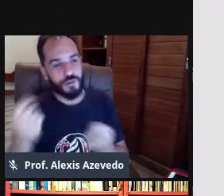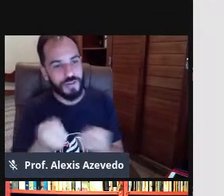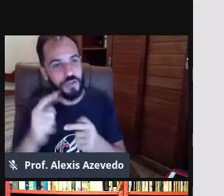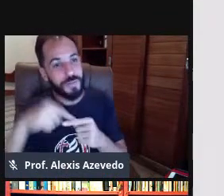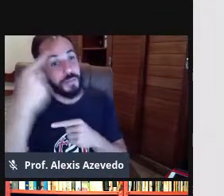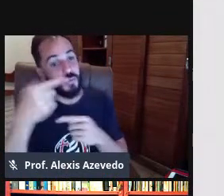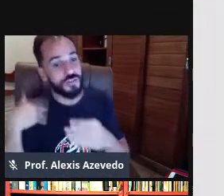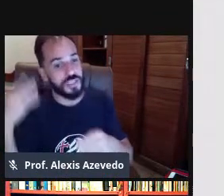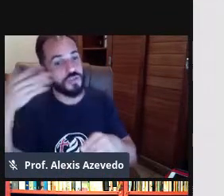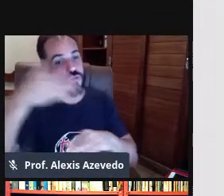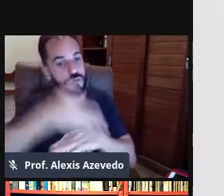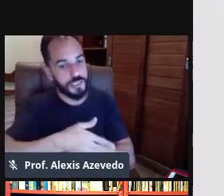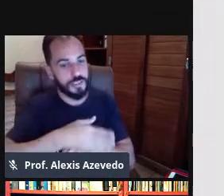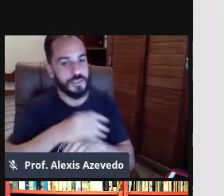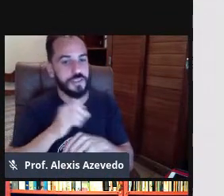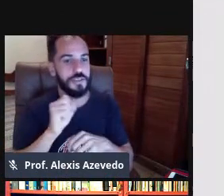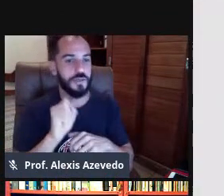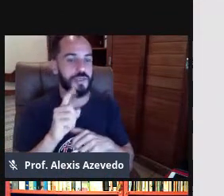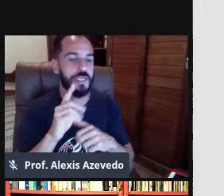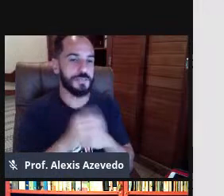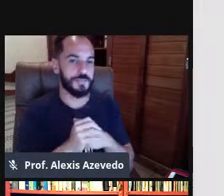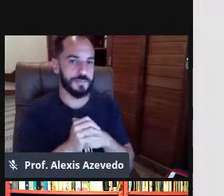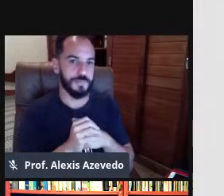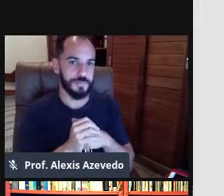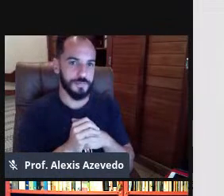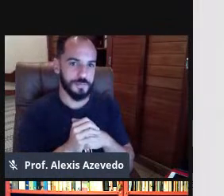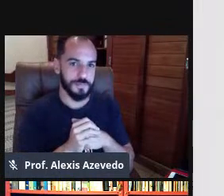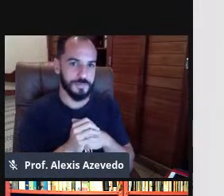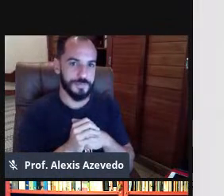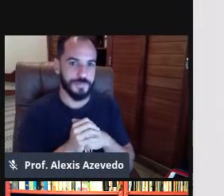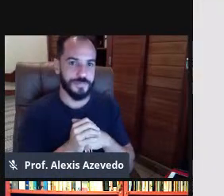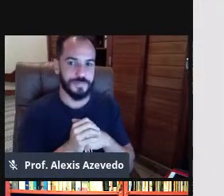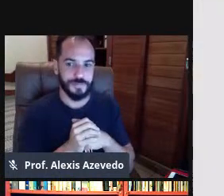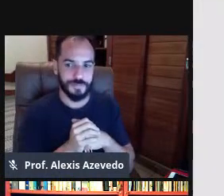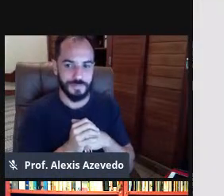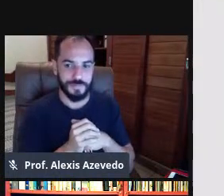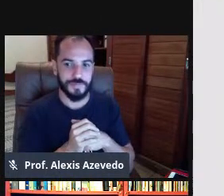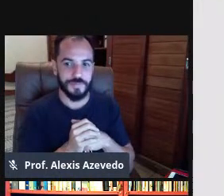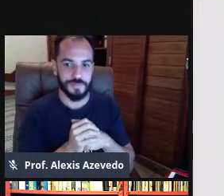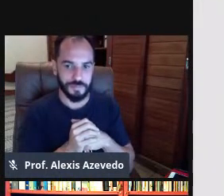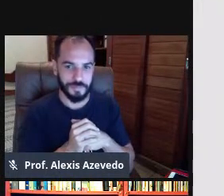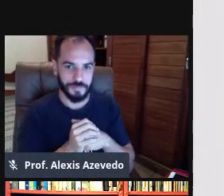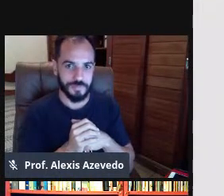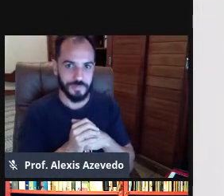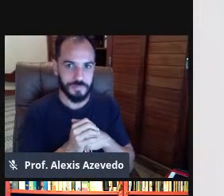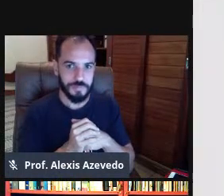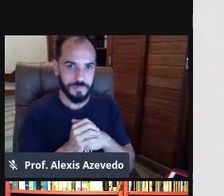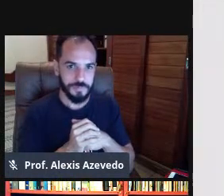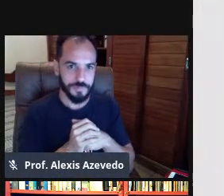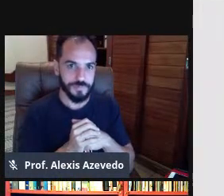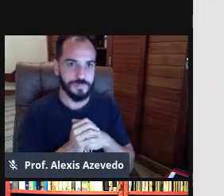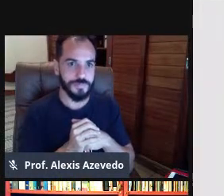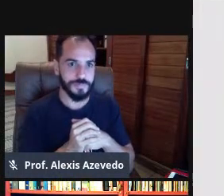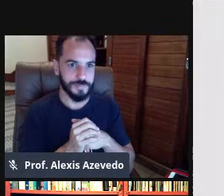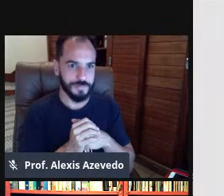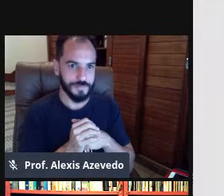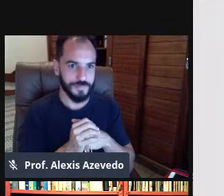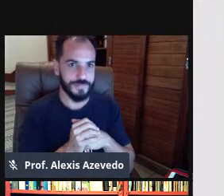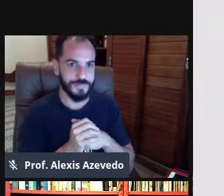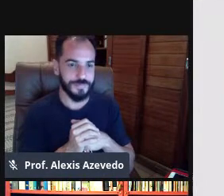será na sequência. Então, a princípio é isso que eu tinha que mostrar para vocês. Desculpem aí